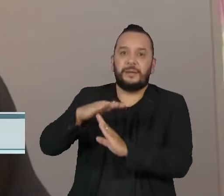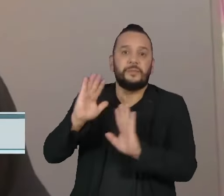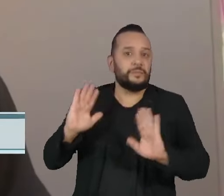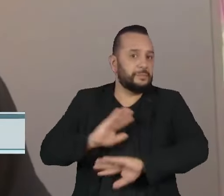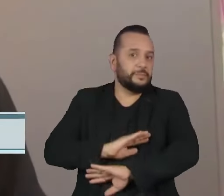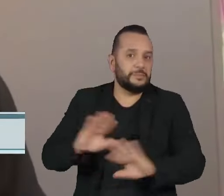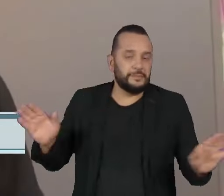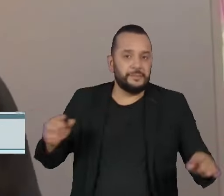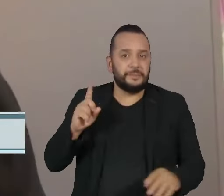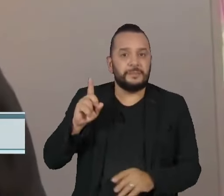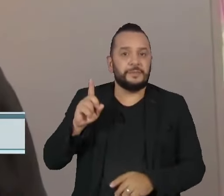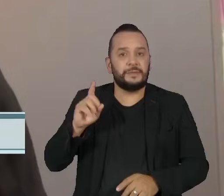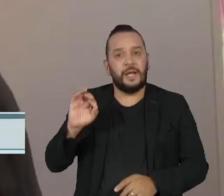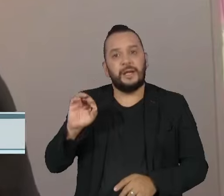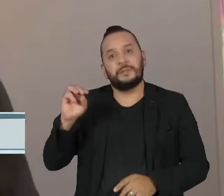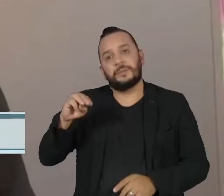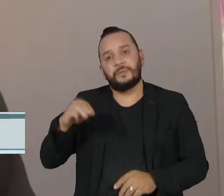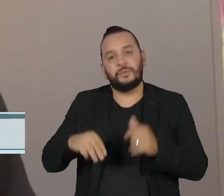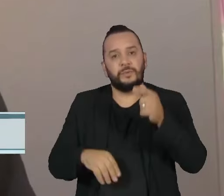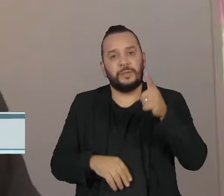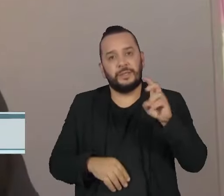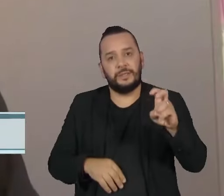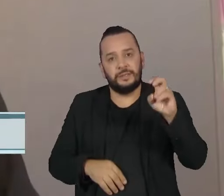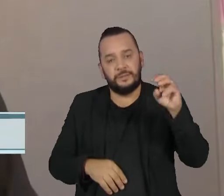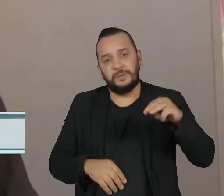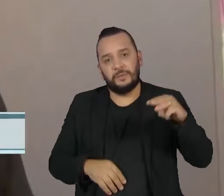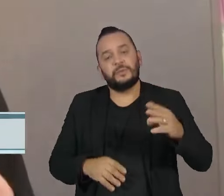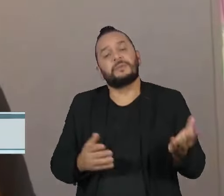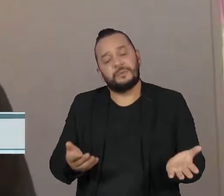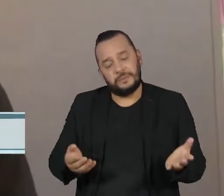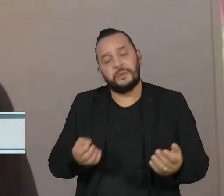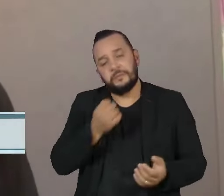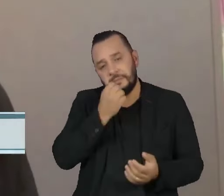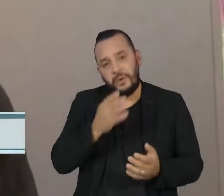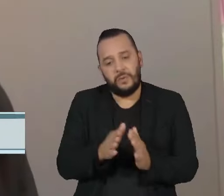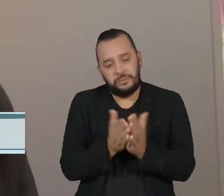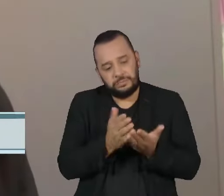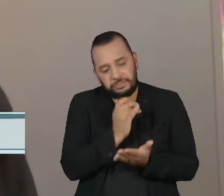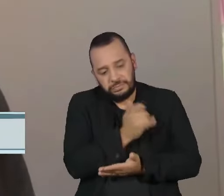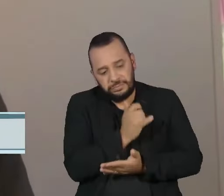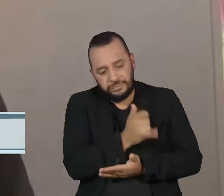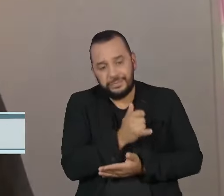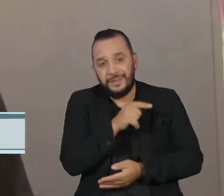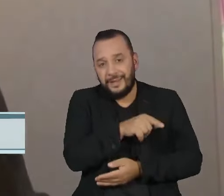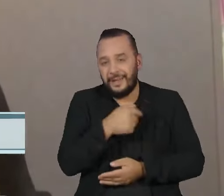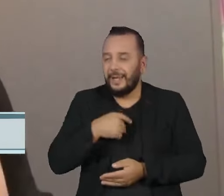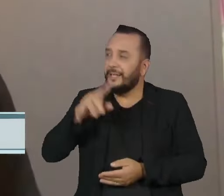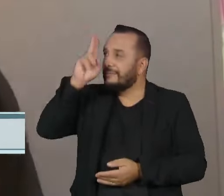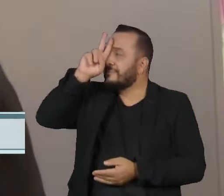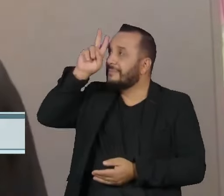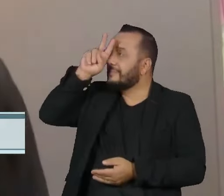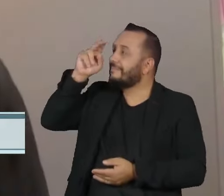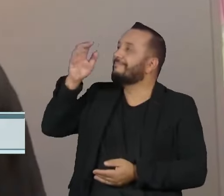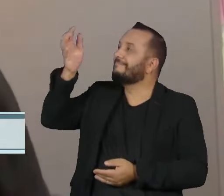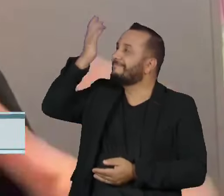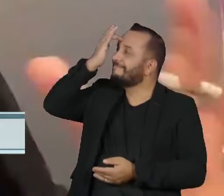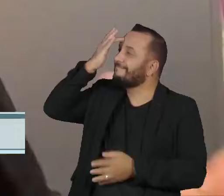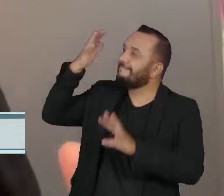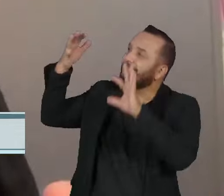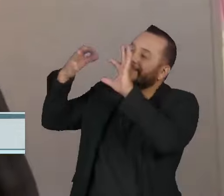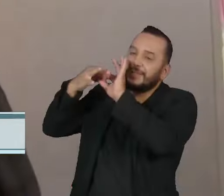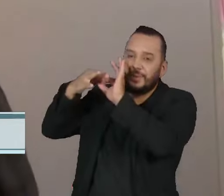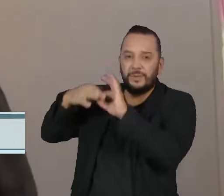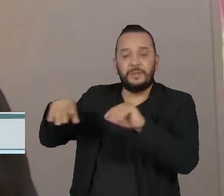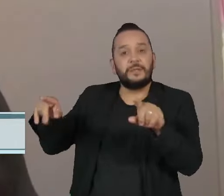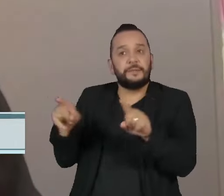você sai da rede social e vai ler pro seu filho como você falou Joice você tá Semeando memória né você tá Semeando vínculo além